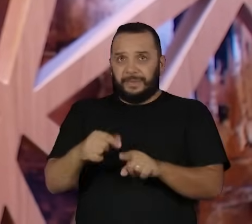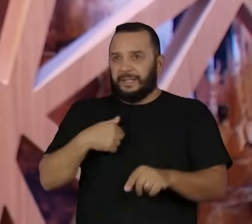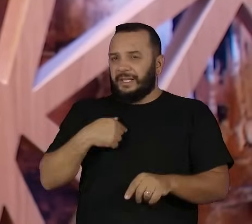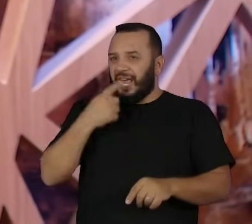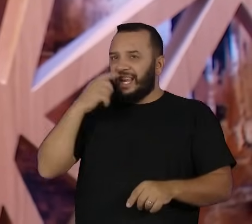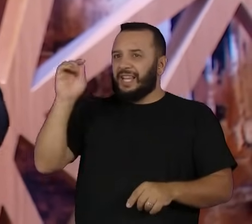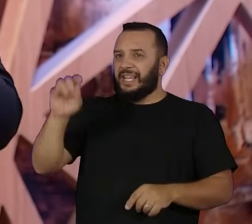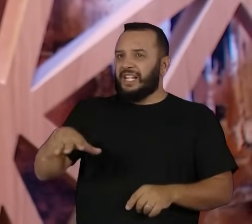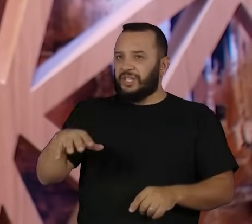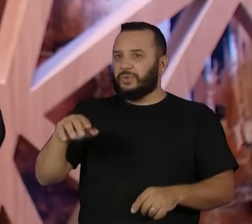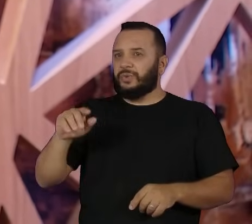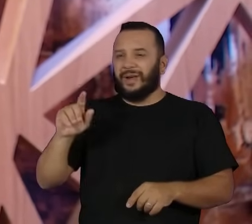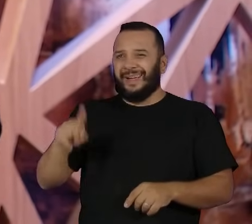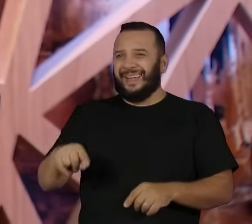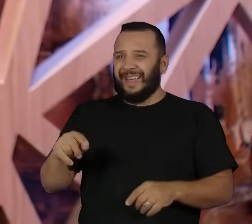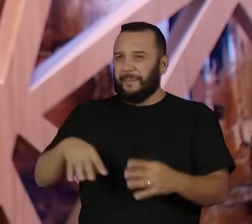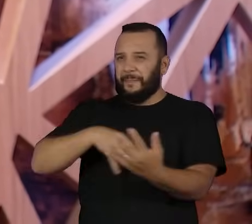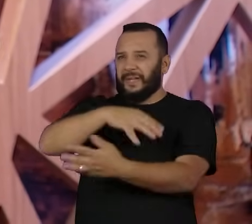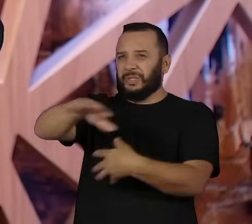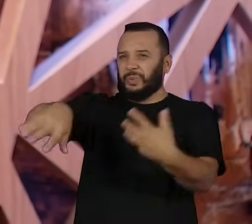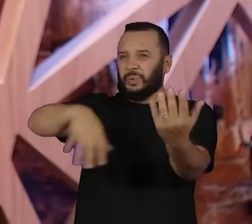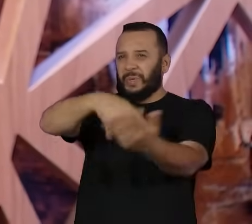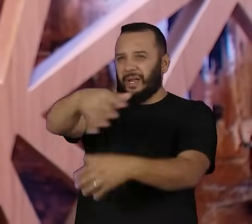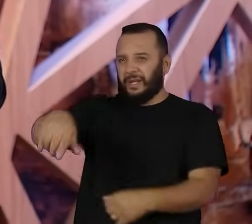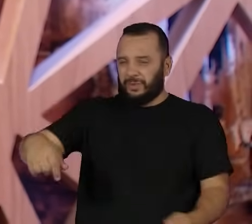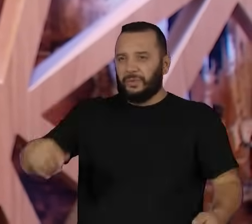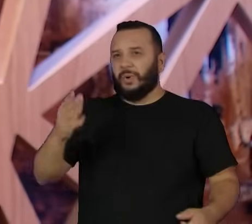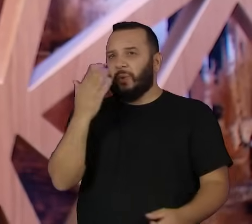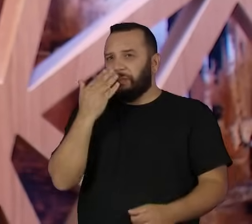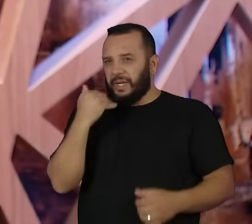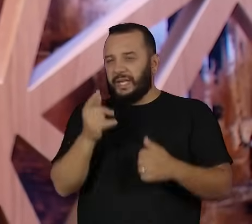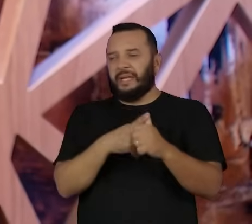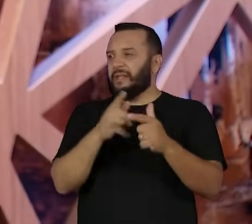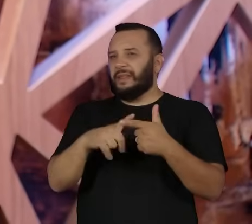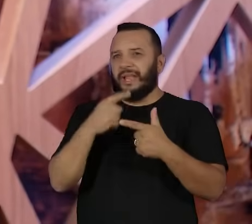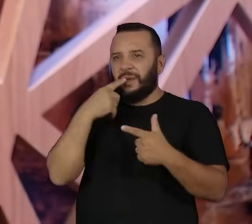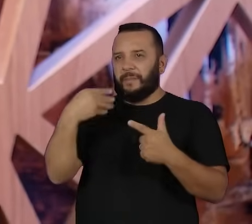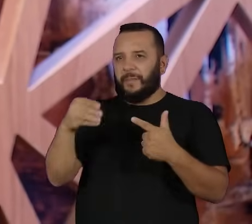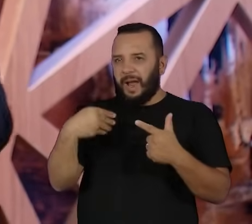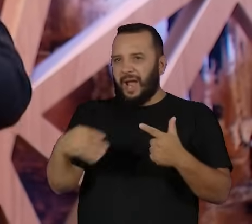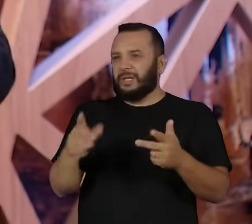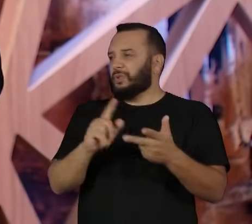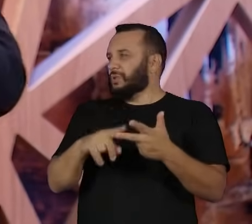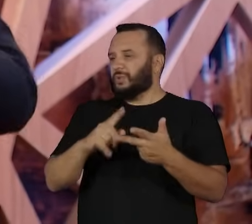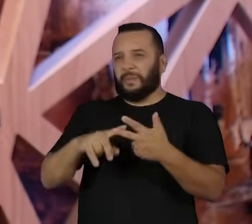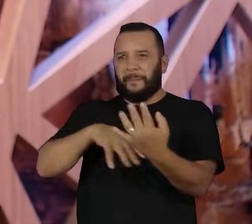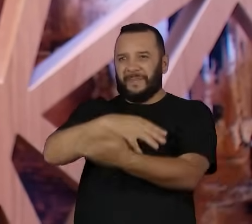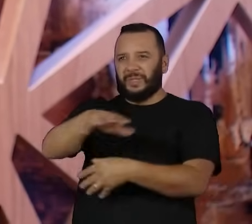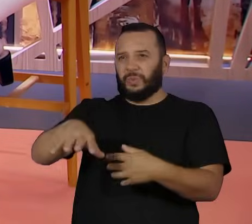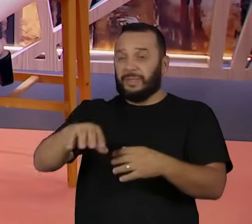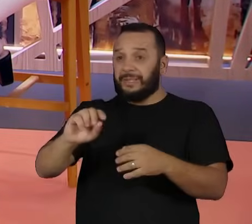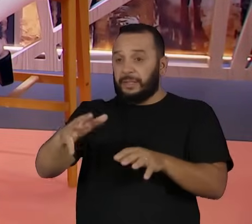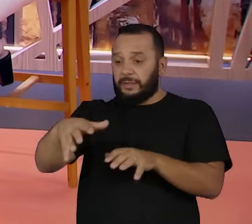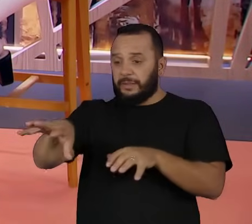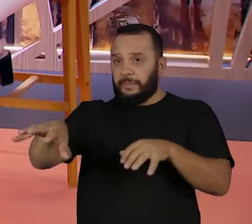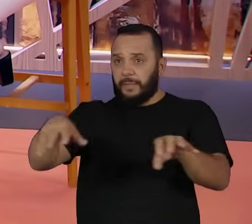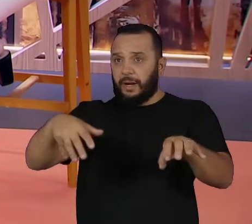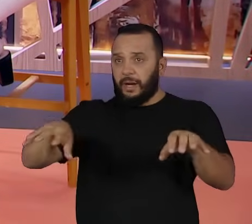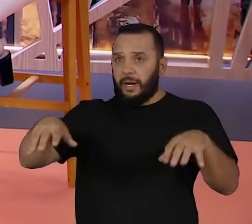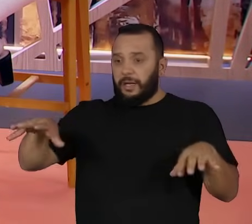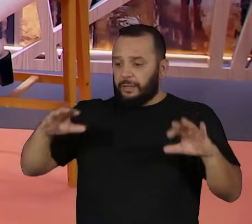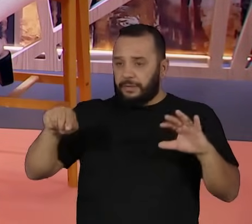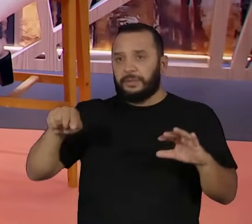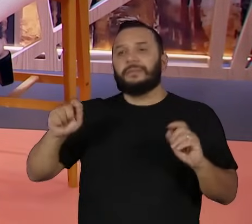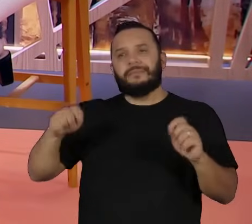aquilo que está contaminado, aquela mistureba, quando você mistura comida com embalagem, etc. Quando você separa tudo bonitinho, a gente